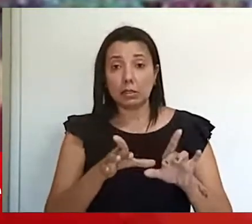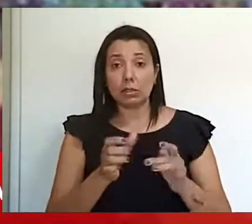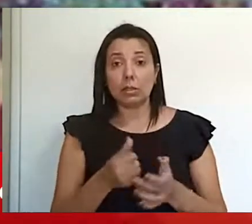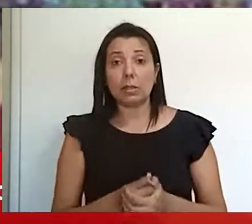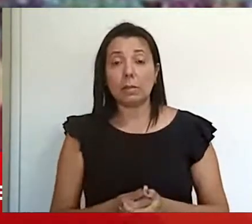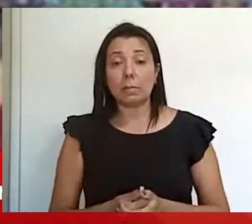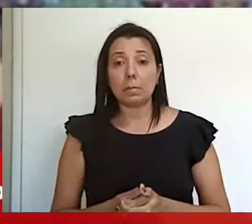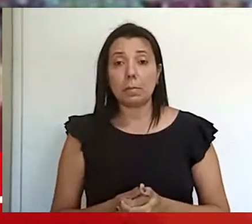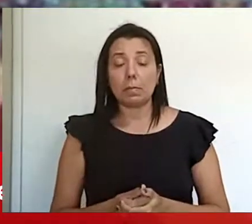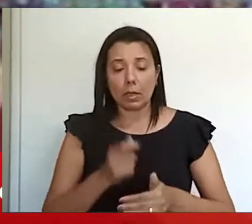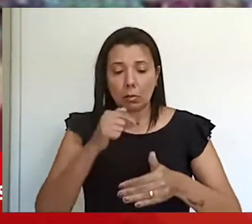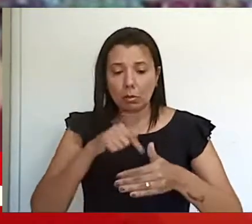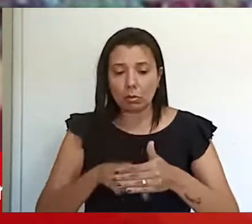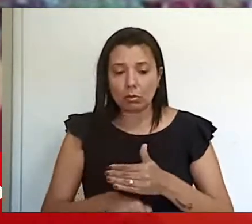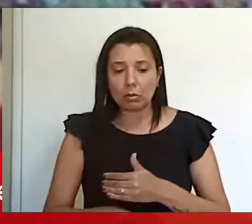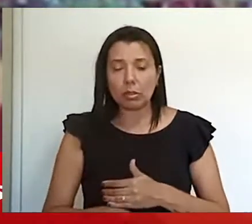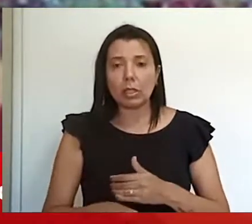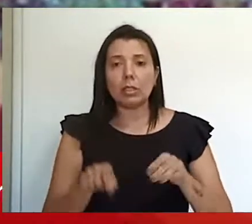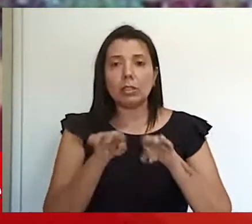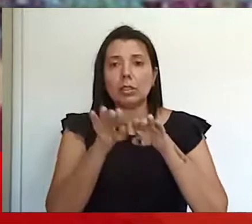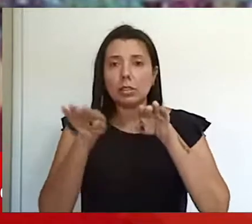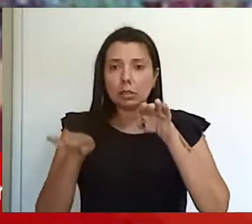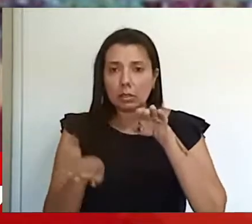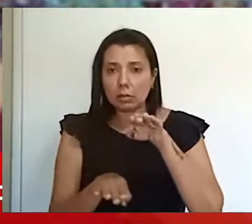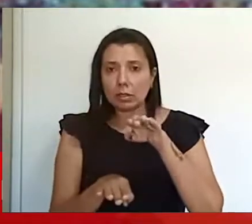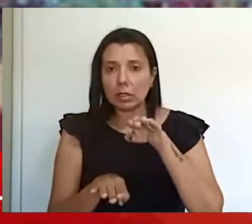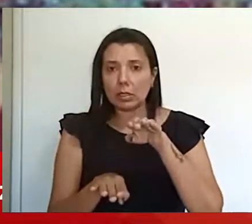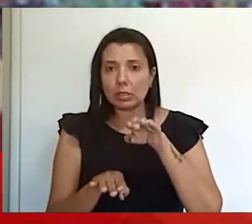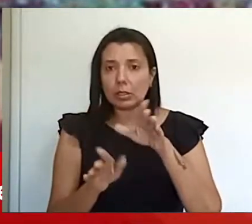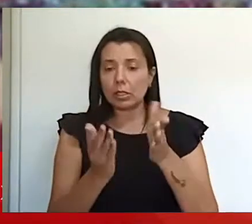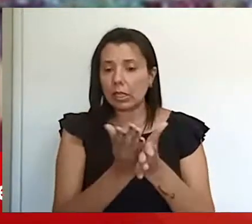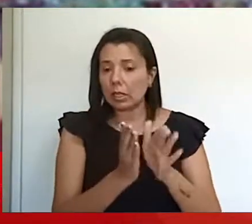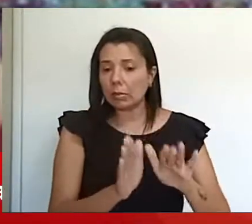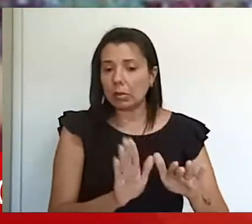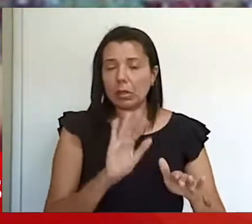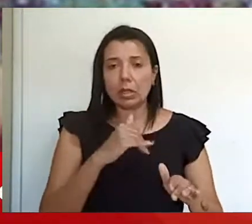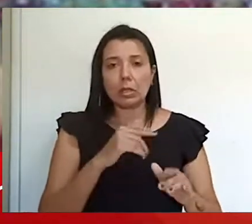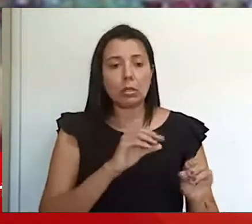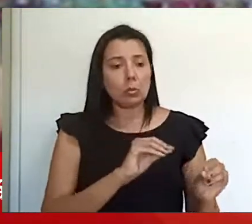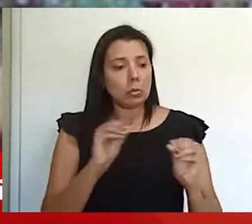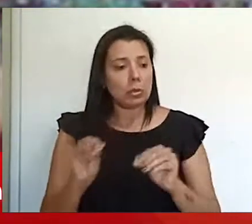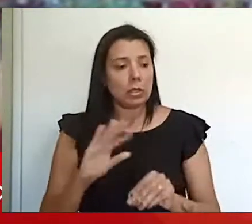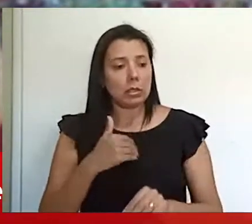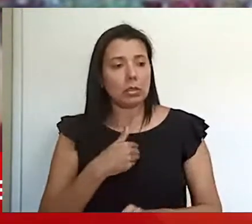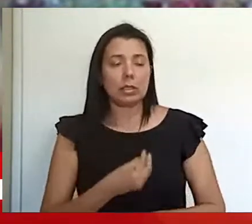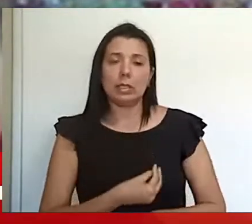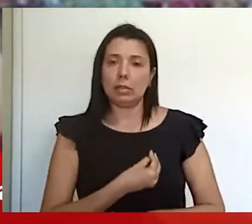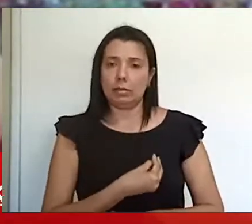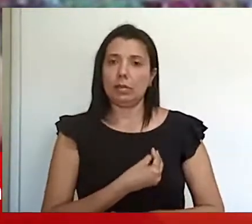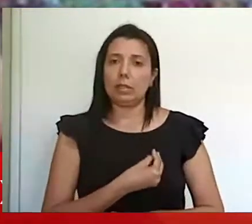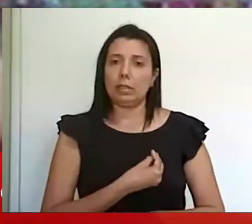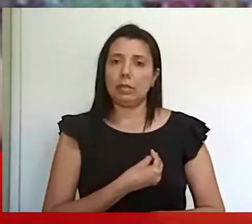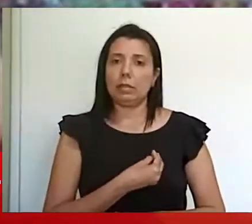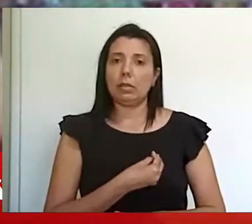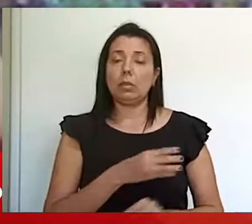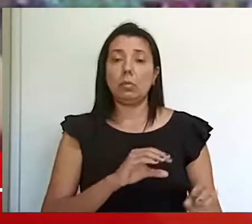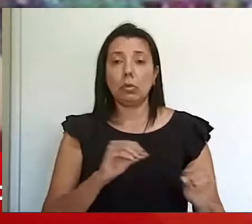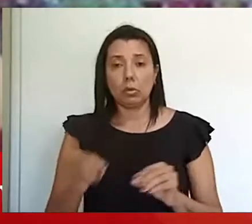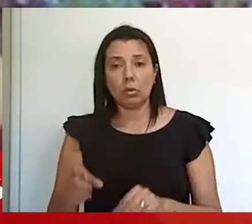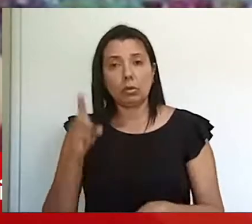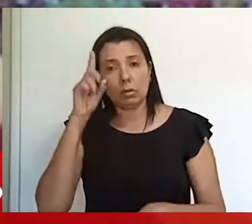das desigualdades, ela acabou moldando a nossa vida. Então, mudou nossas rotinas, nossos